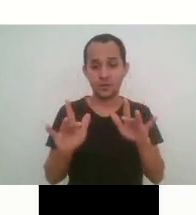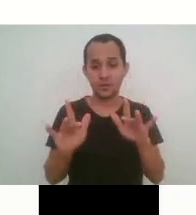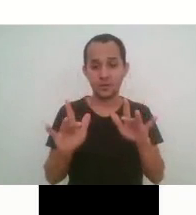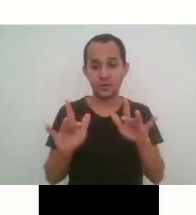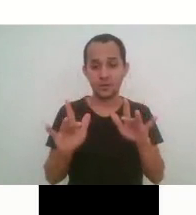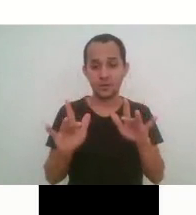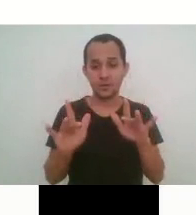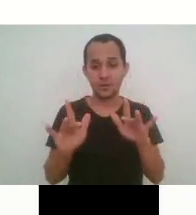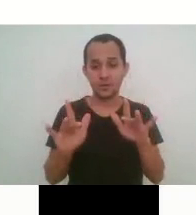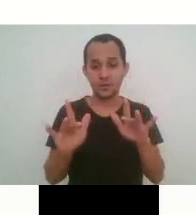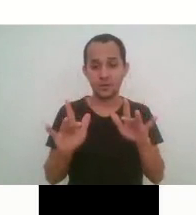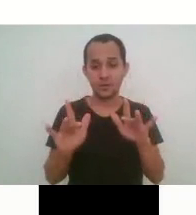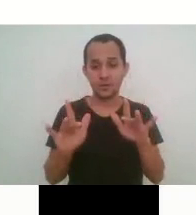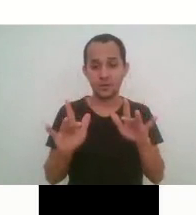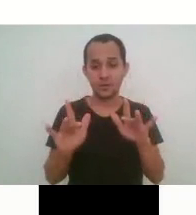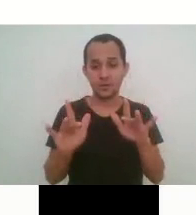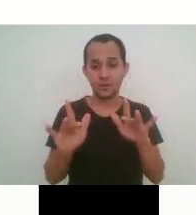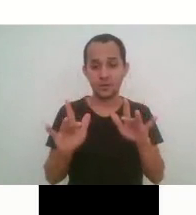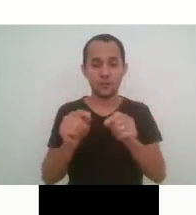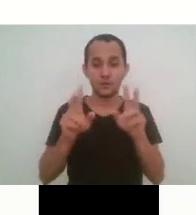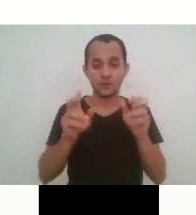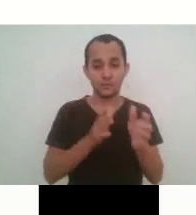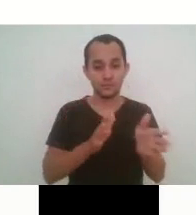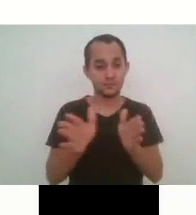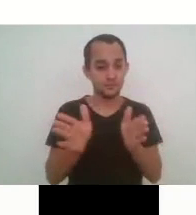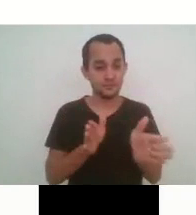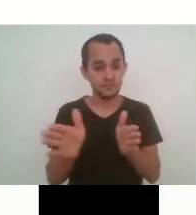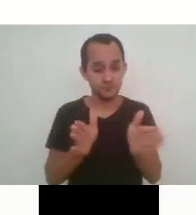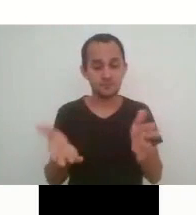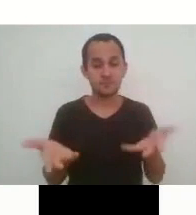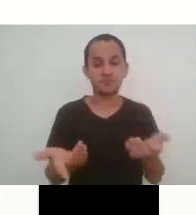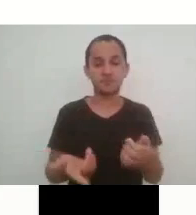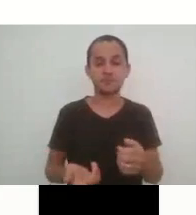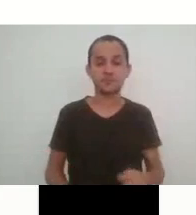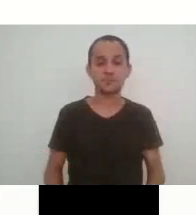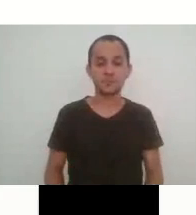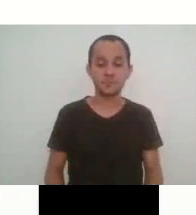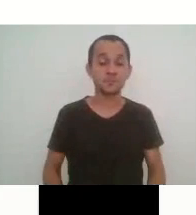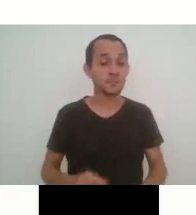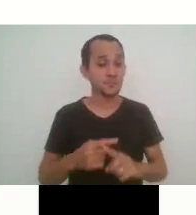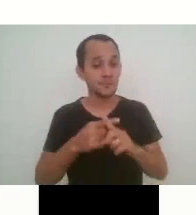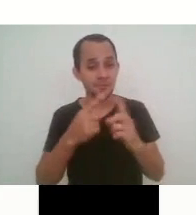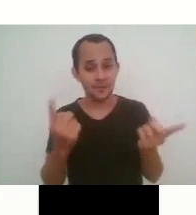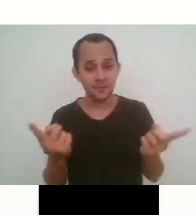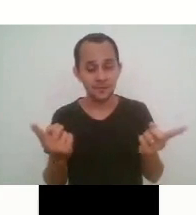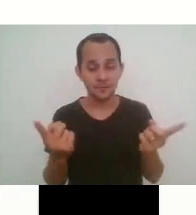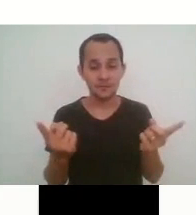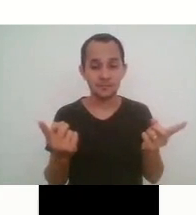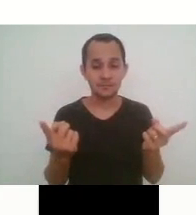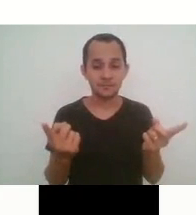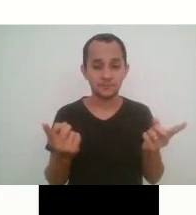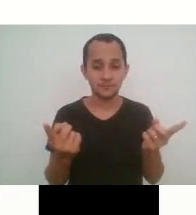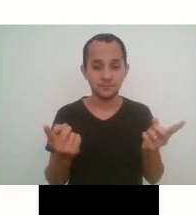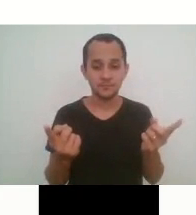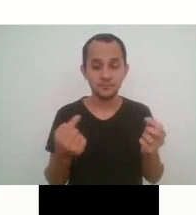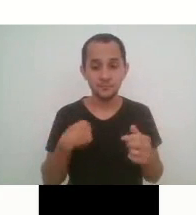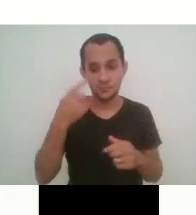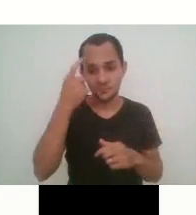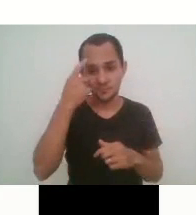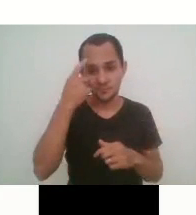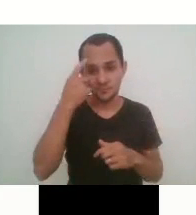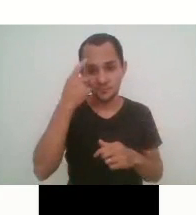questão de acessibilidade, né? Mas eu penso que